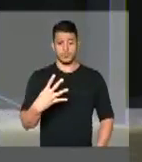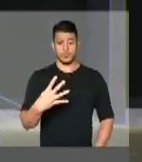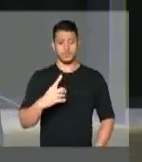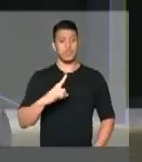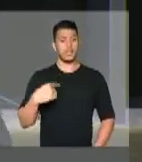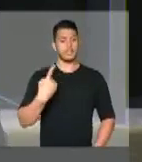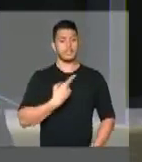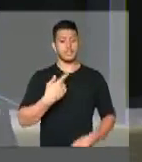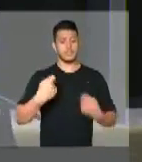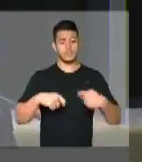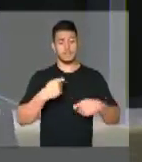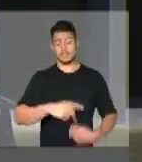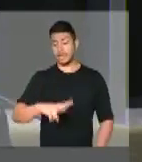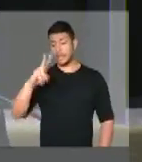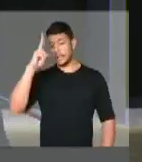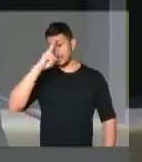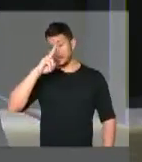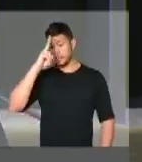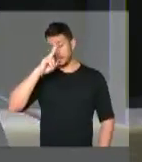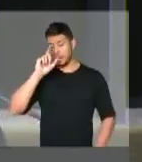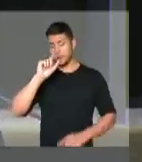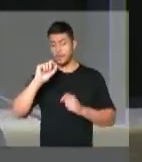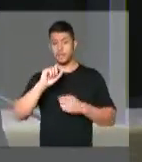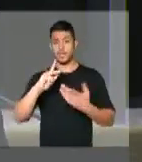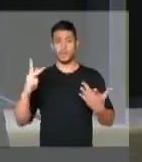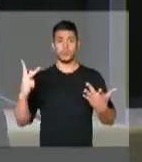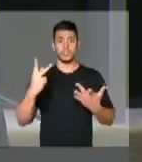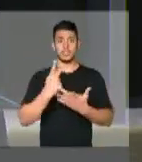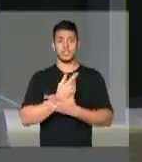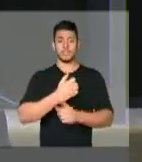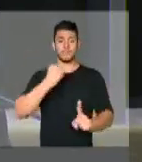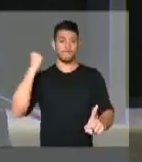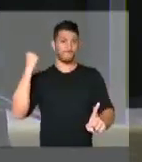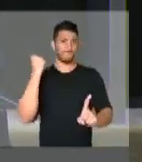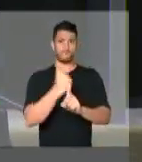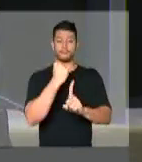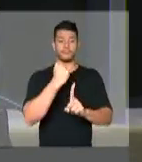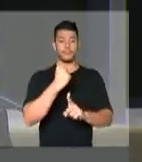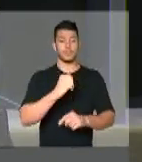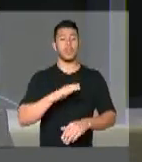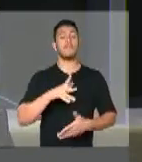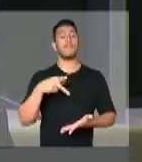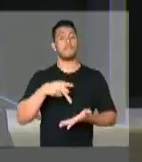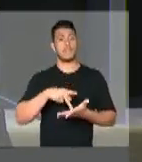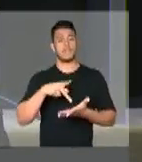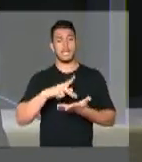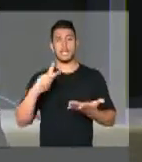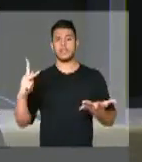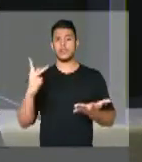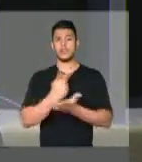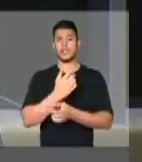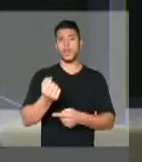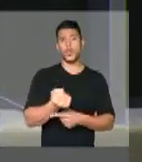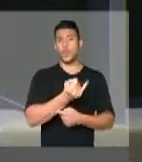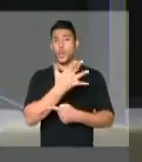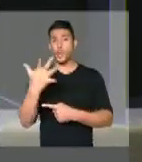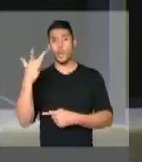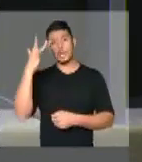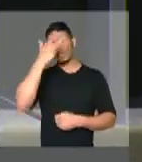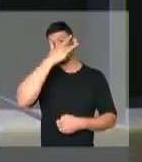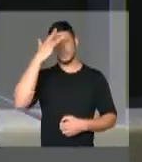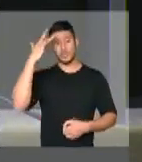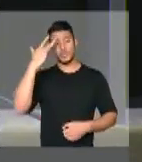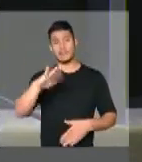nós temos que lembrar de um assassinato brutal. É verdade que são muitos homicídios no Brasil. É verdade que o mapa da